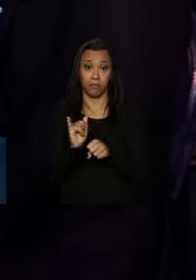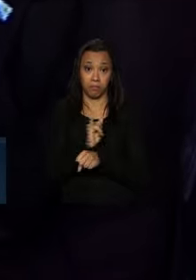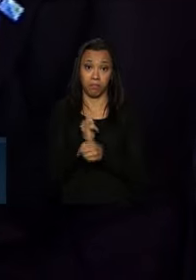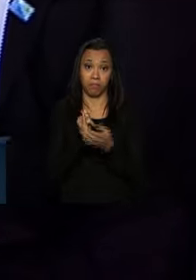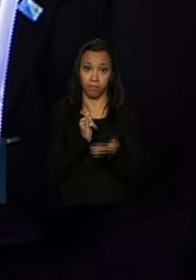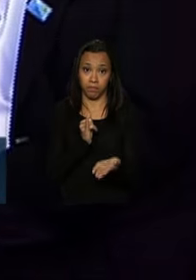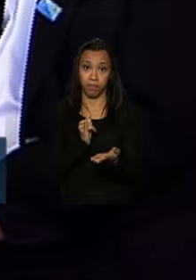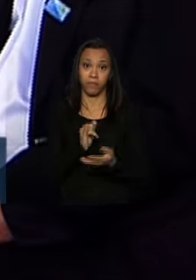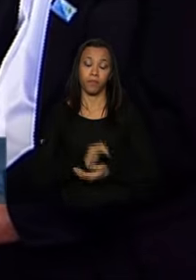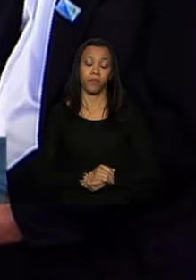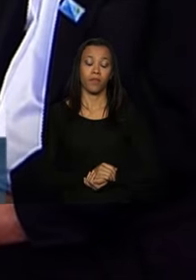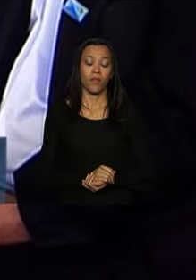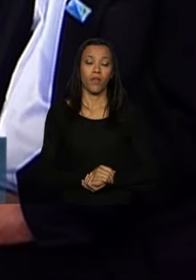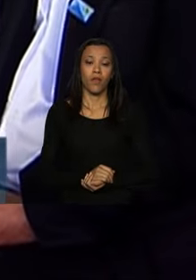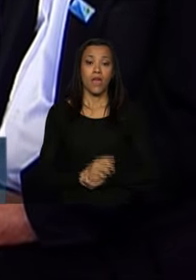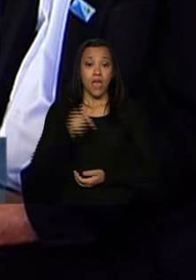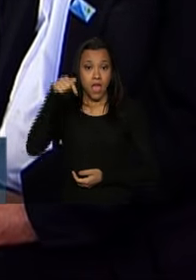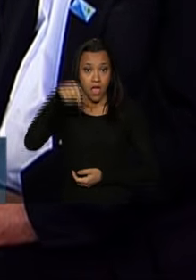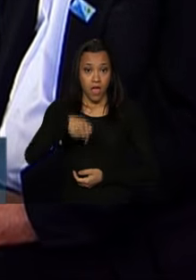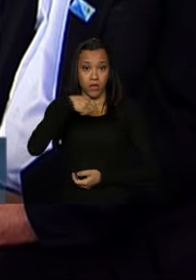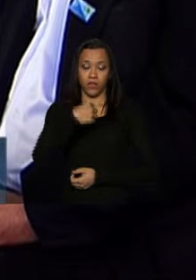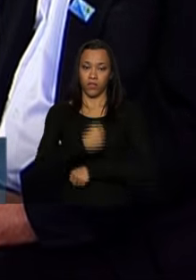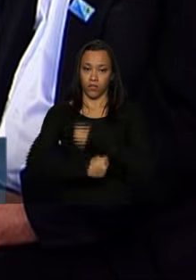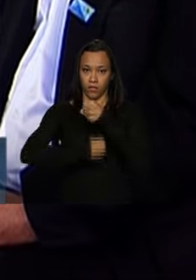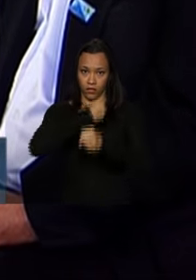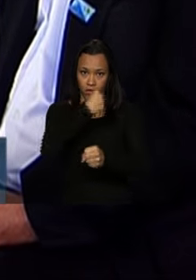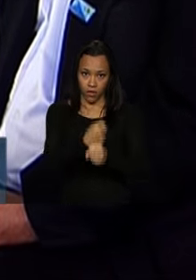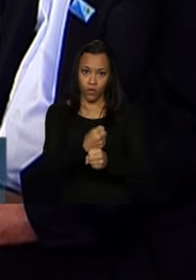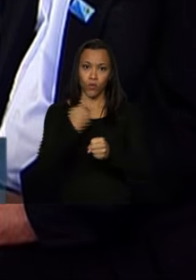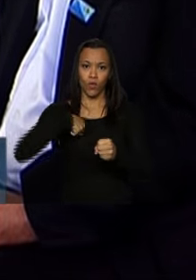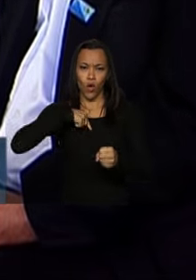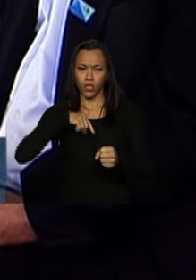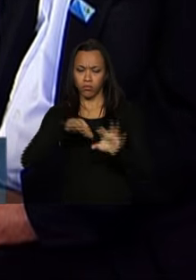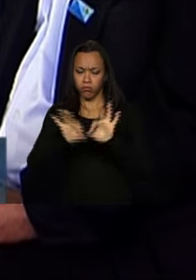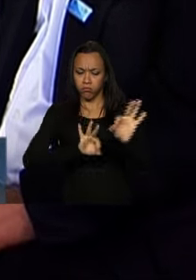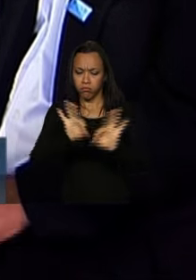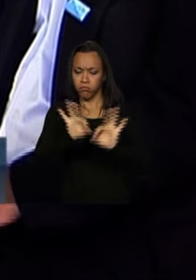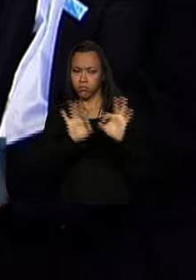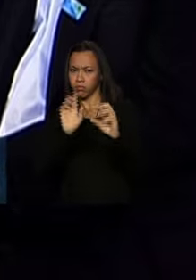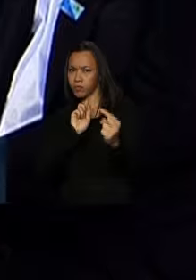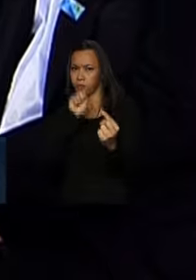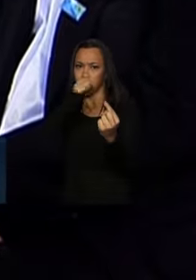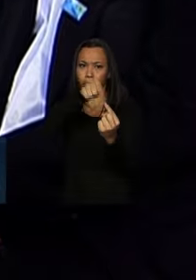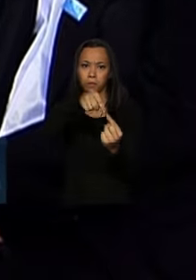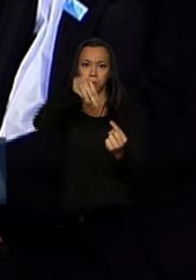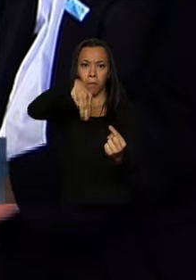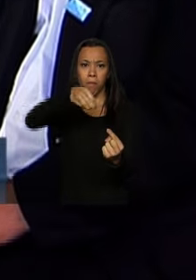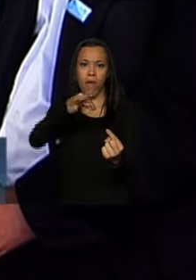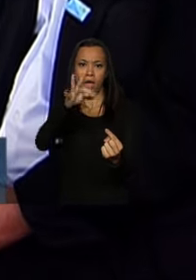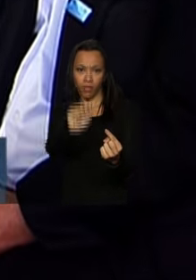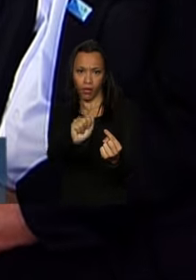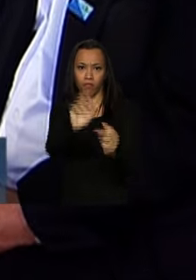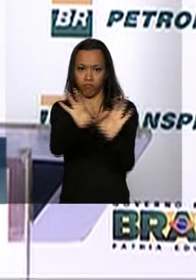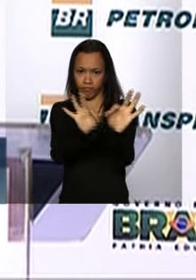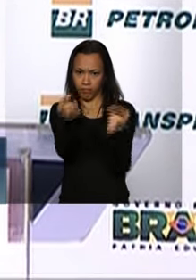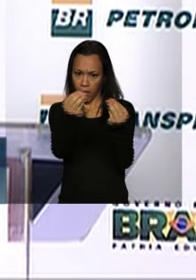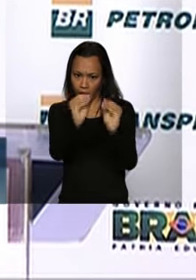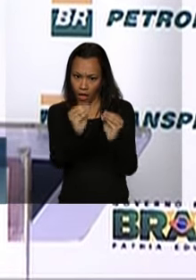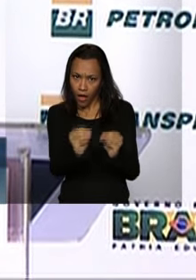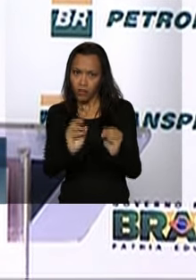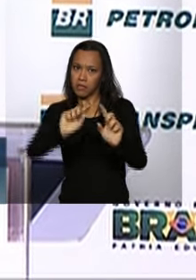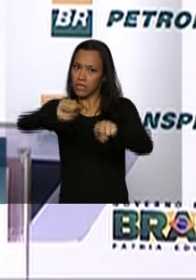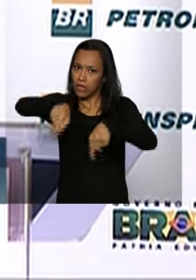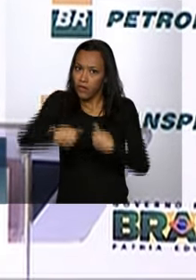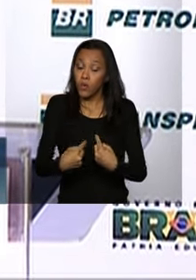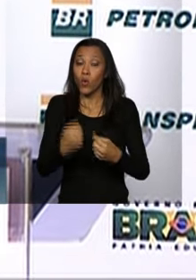navio. Para este ano, traçamos metas desafiadoras: construir e entregar 3 navios a